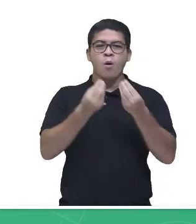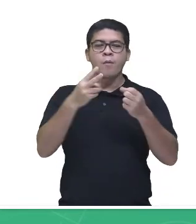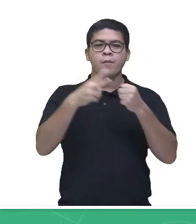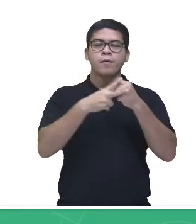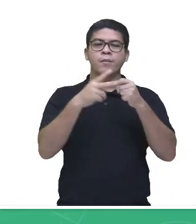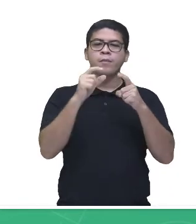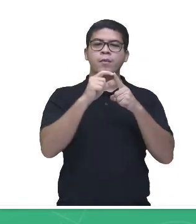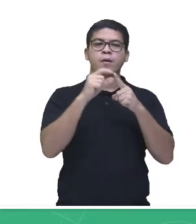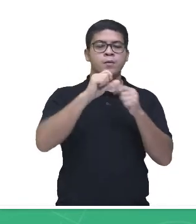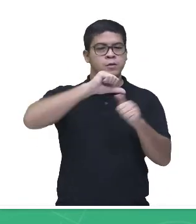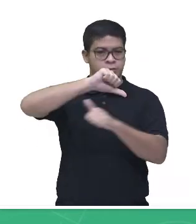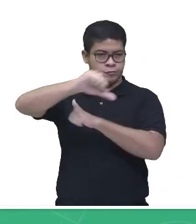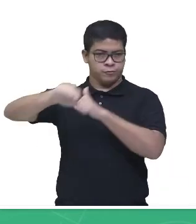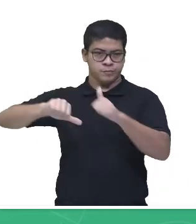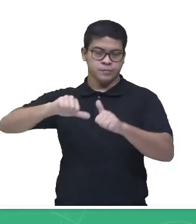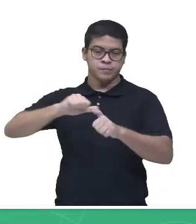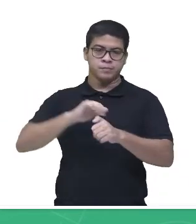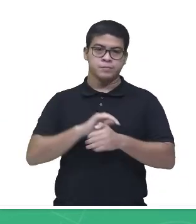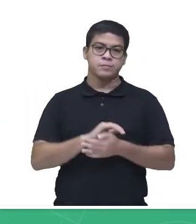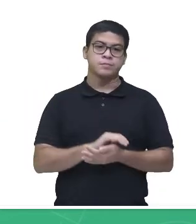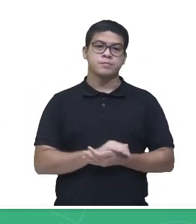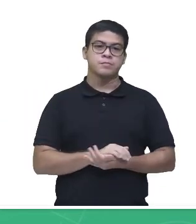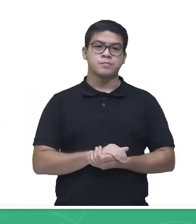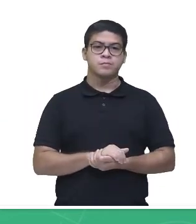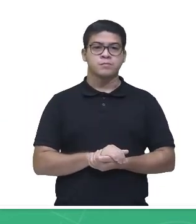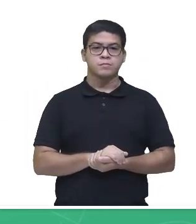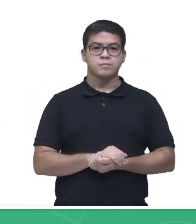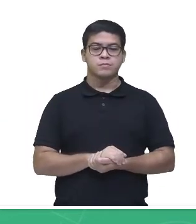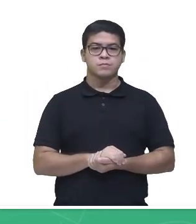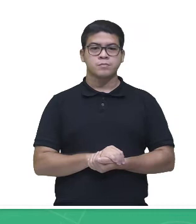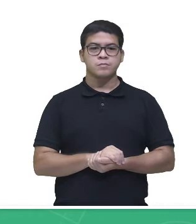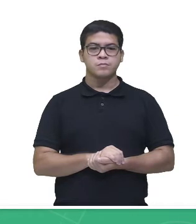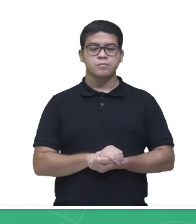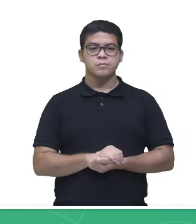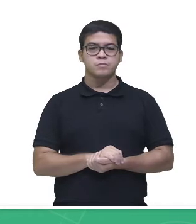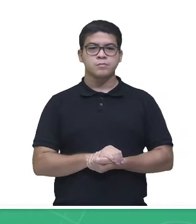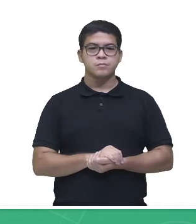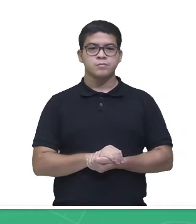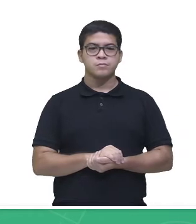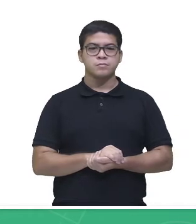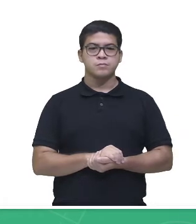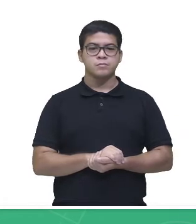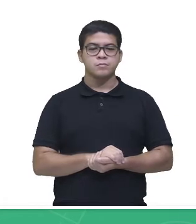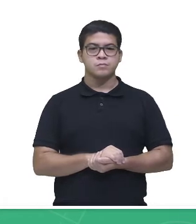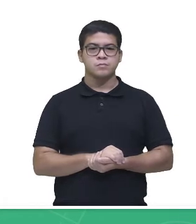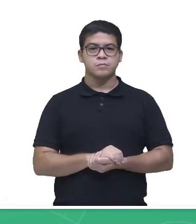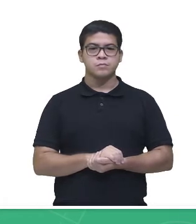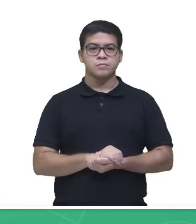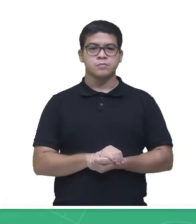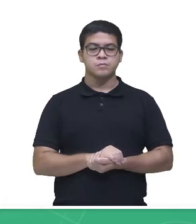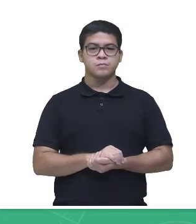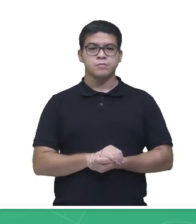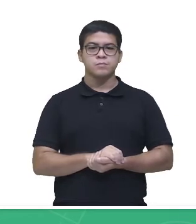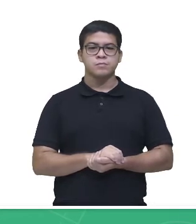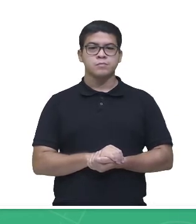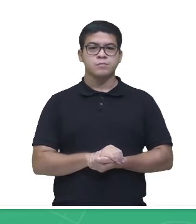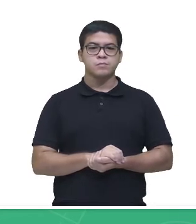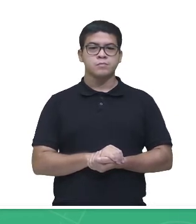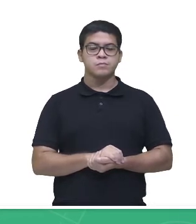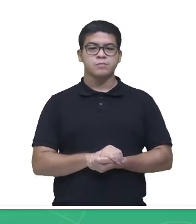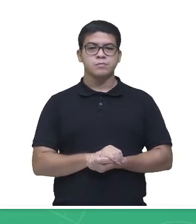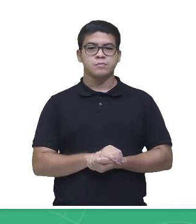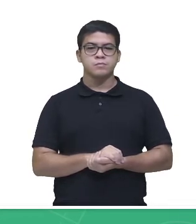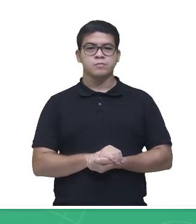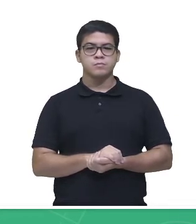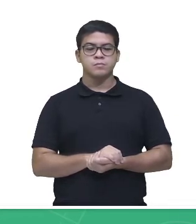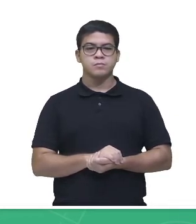visto, vosotros habéis visto e ellos han visto. Podemos fazer a tradução para eu tenho visto,